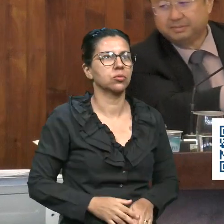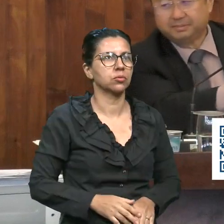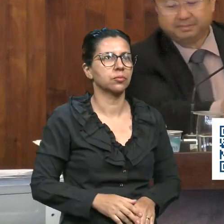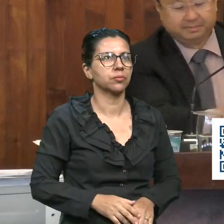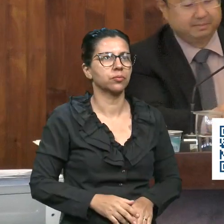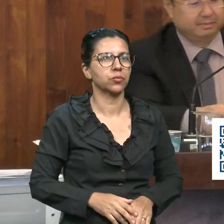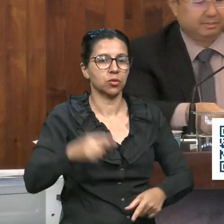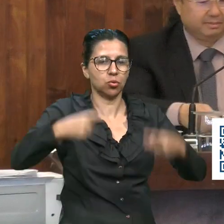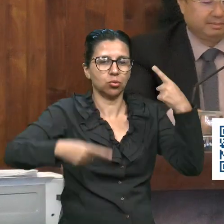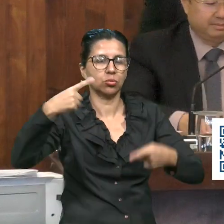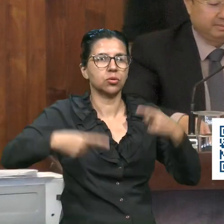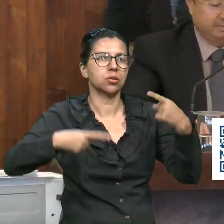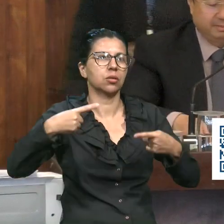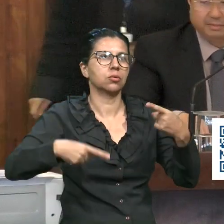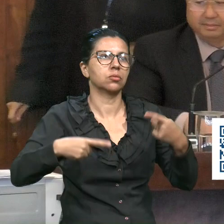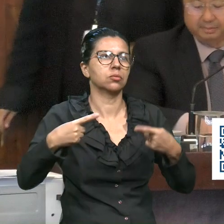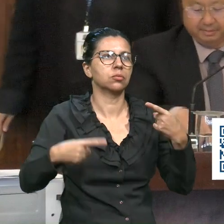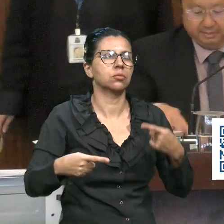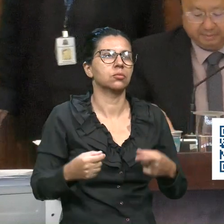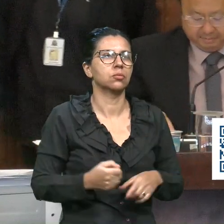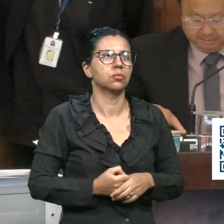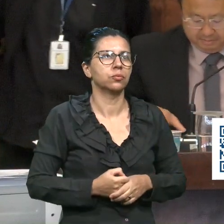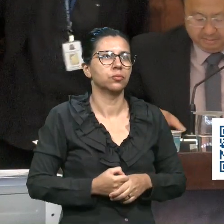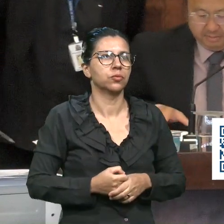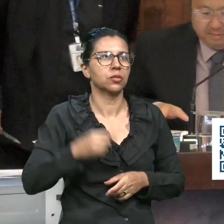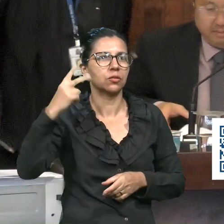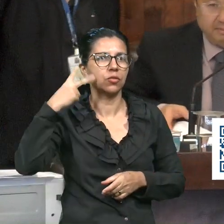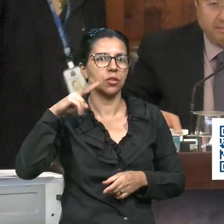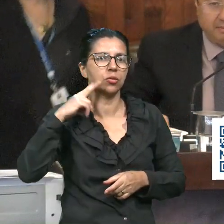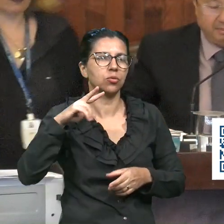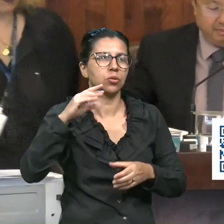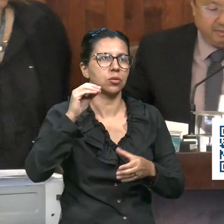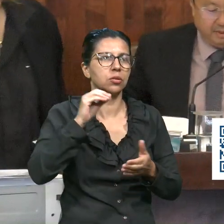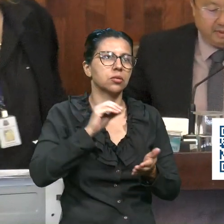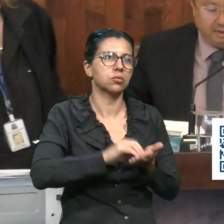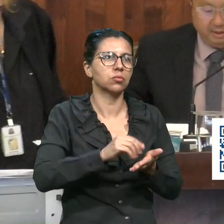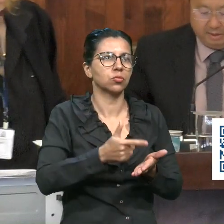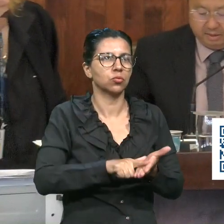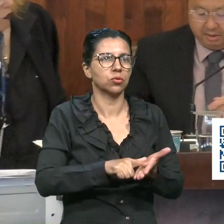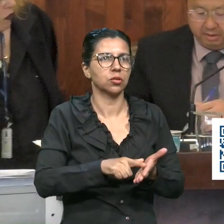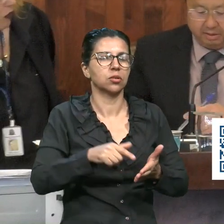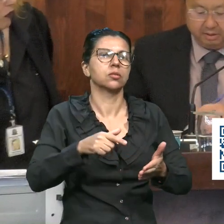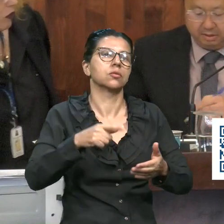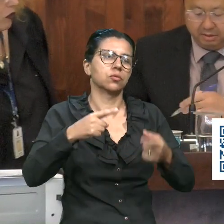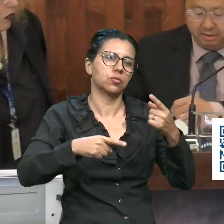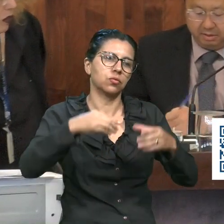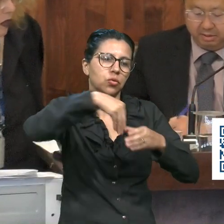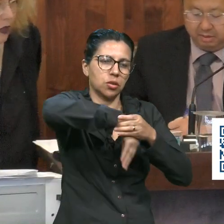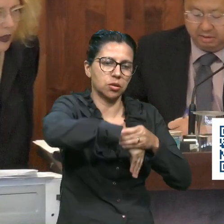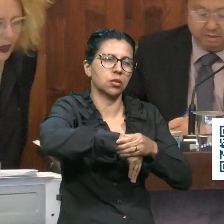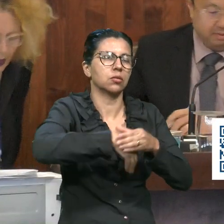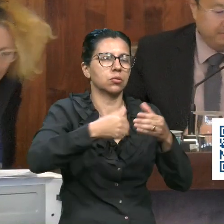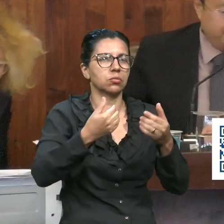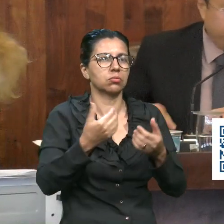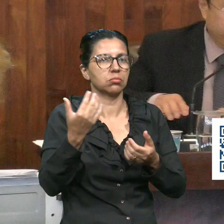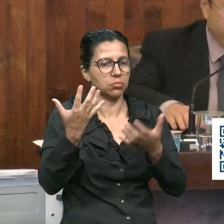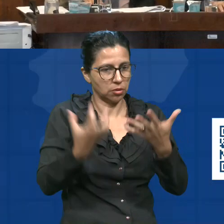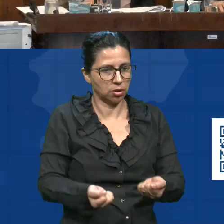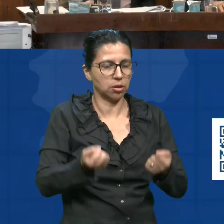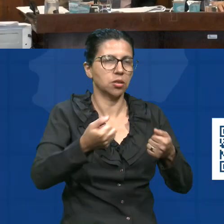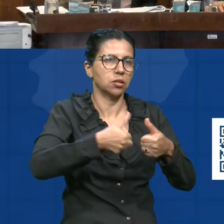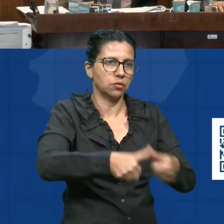Em discussão o requerimento. Não havendo vereadores inscritos, está em discussão, está em votação. Os vereadores que estão favoráveis permaneçam como se